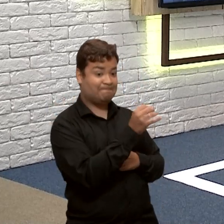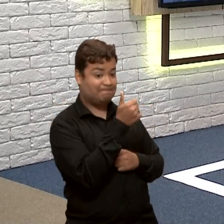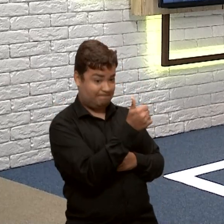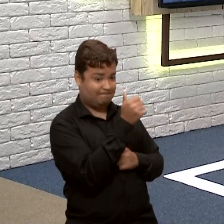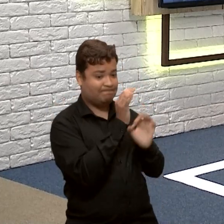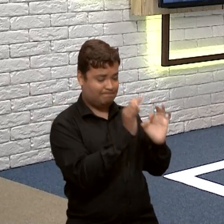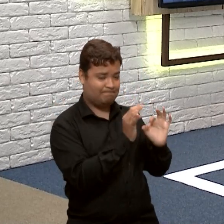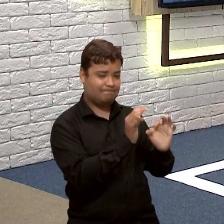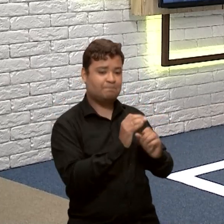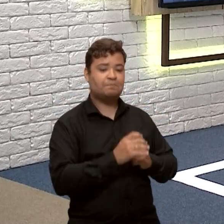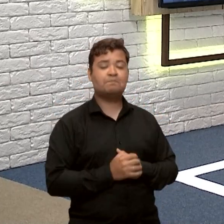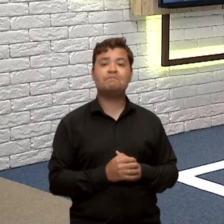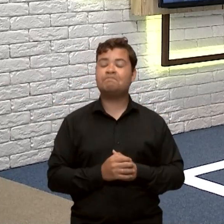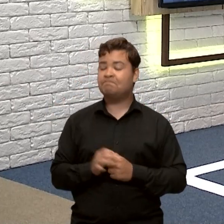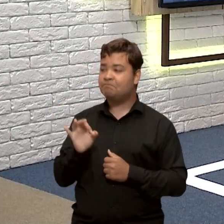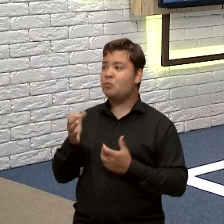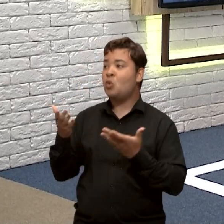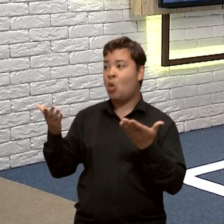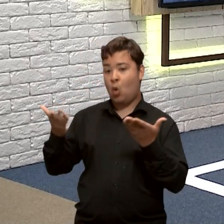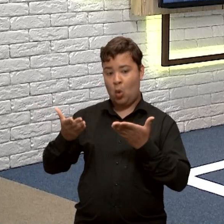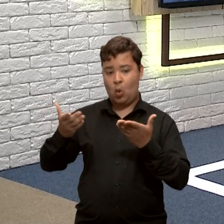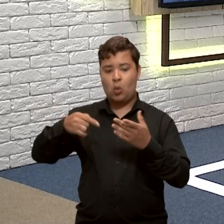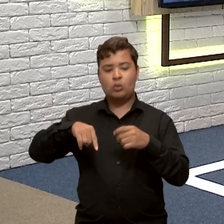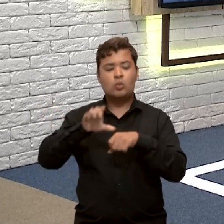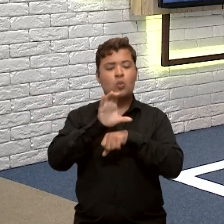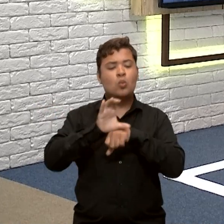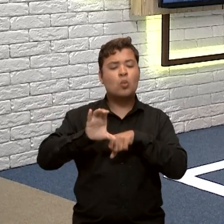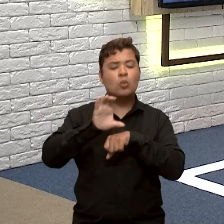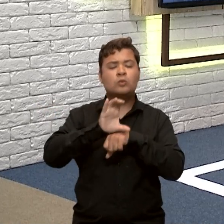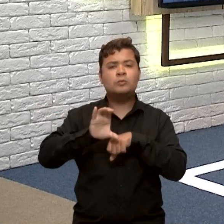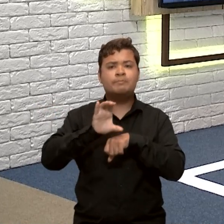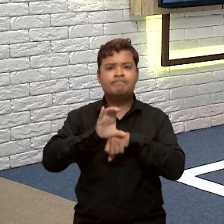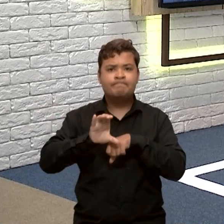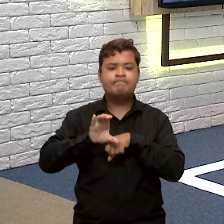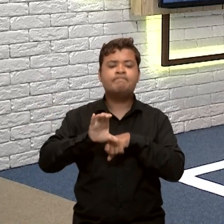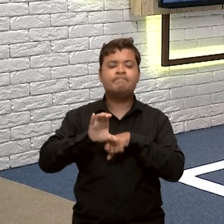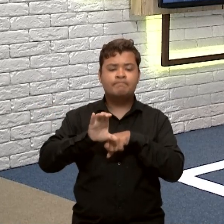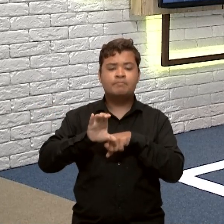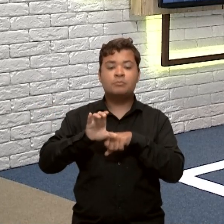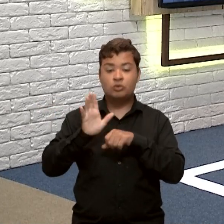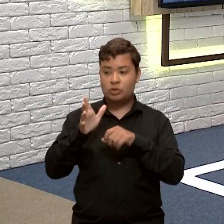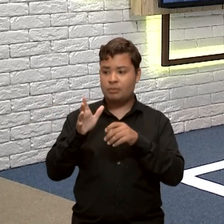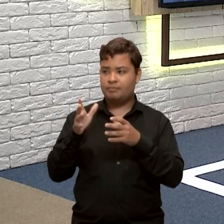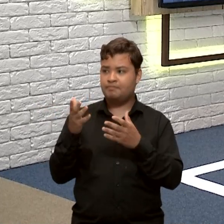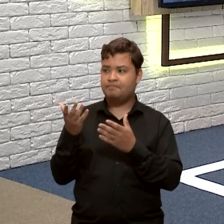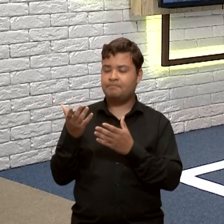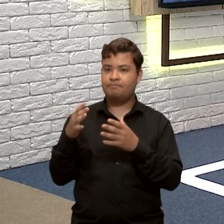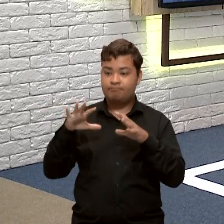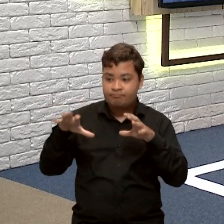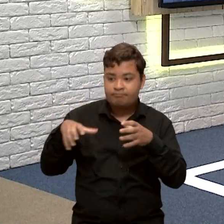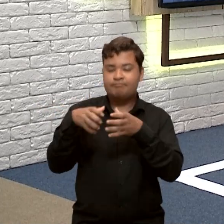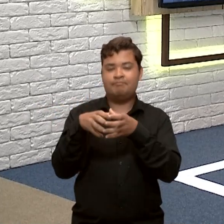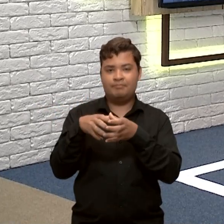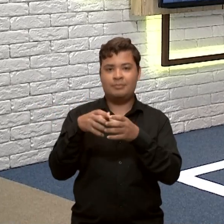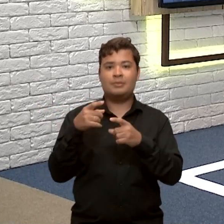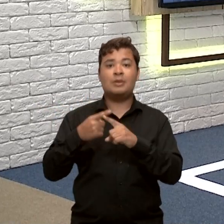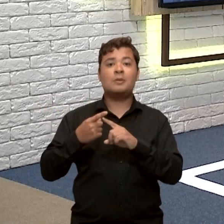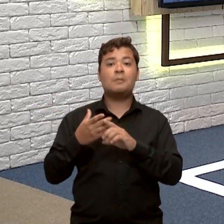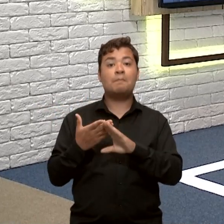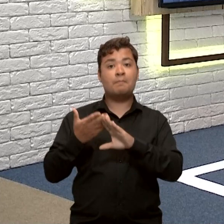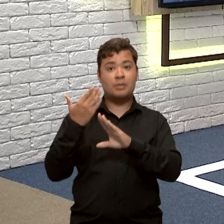Bem, atualmente o nosso curso ele foi unificado, ele tinha